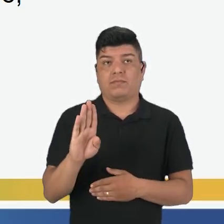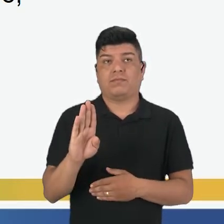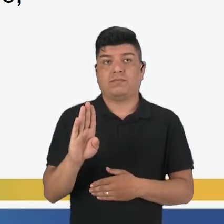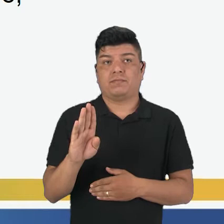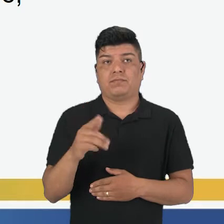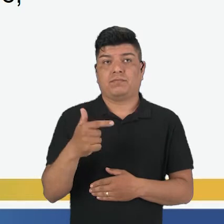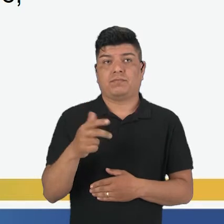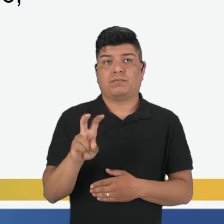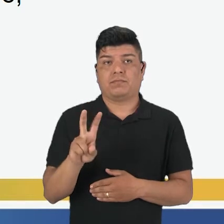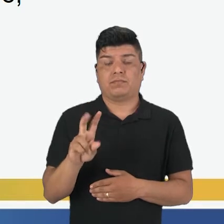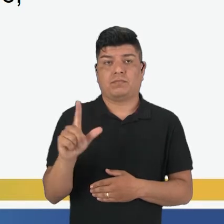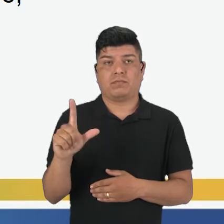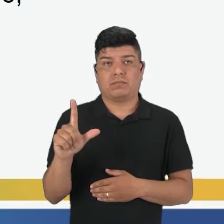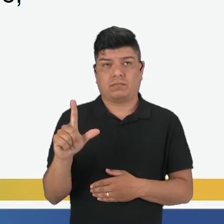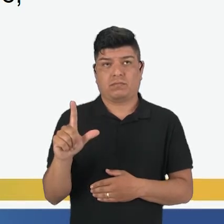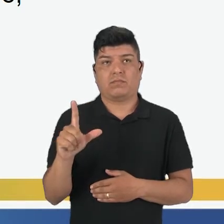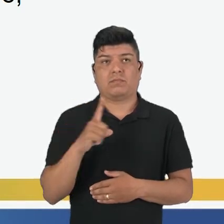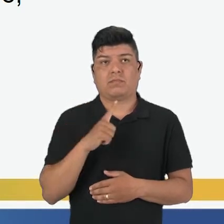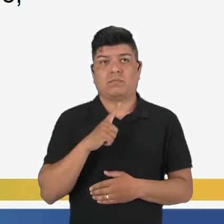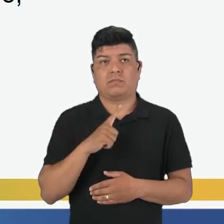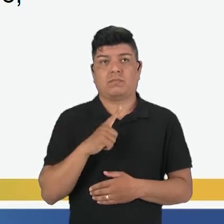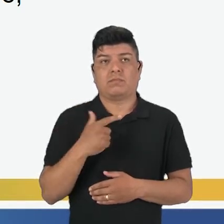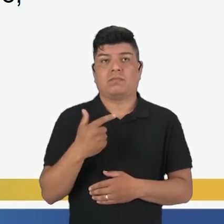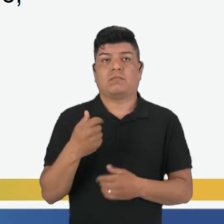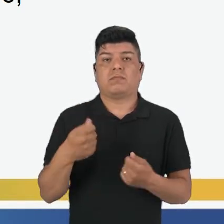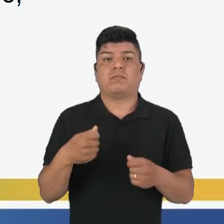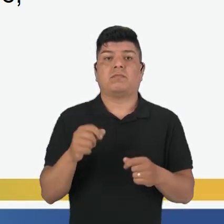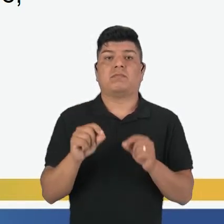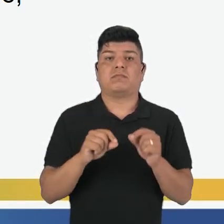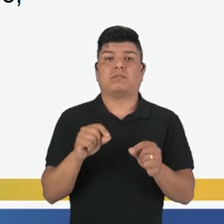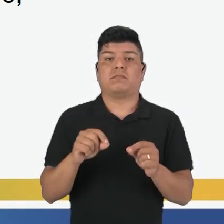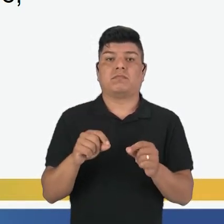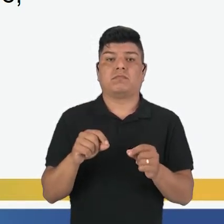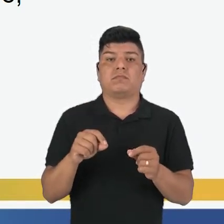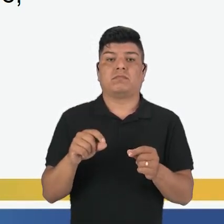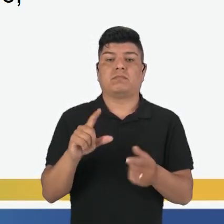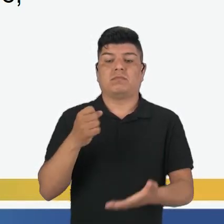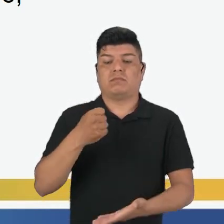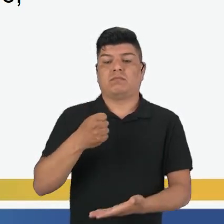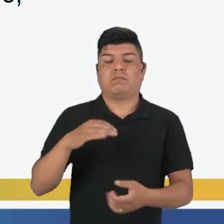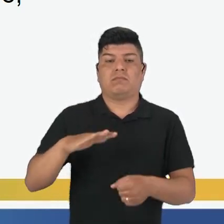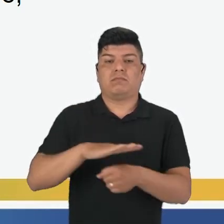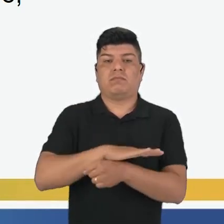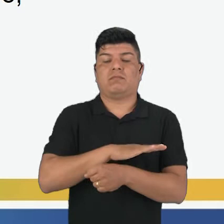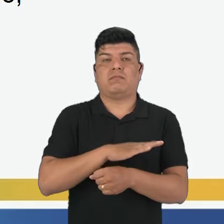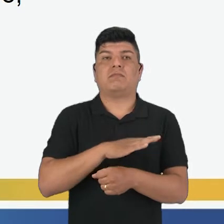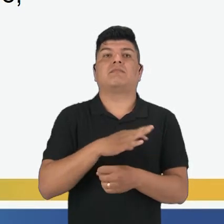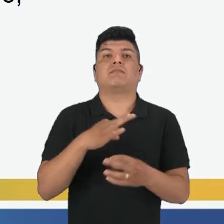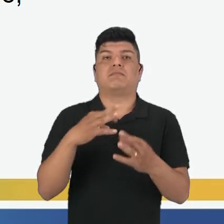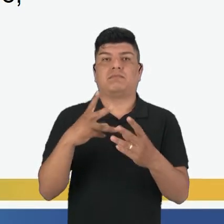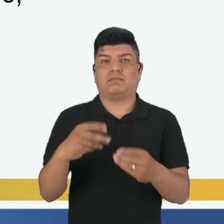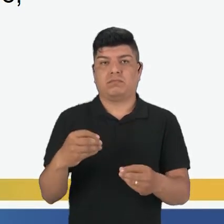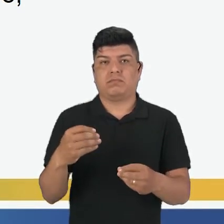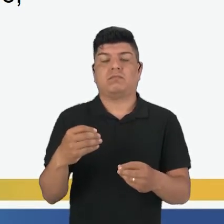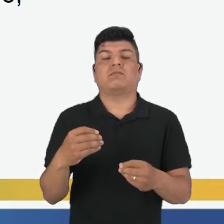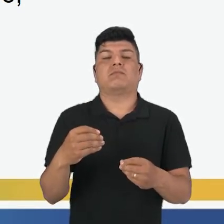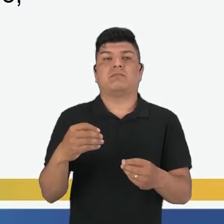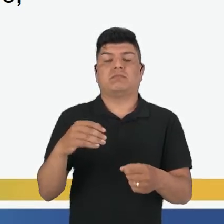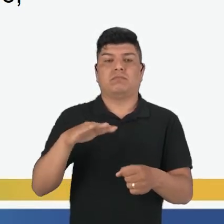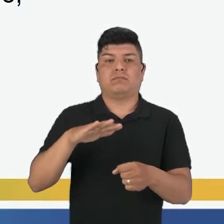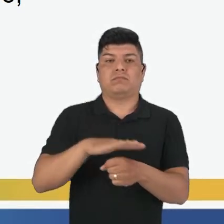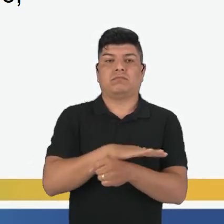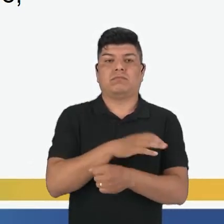alternativa B, 2 litros, para eu ter 2 litros, eu precisava estar com a jarra cheia, com toda a sua capacidade,